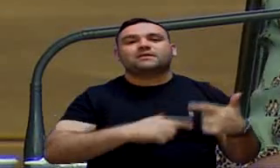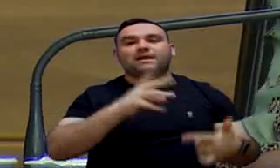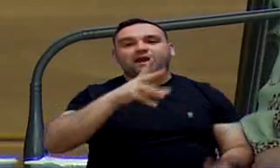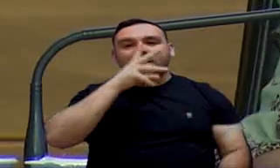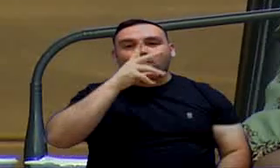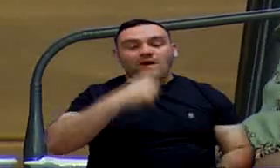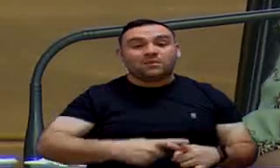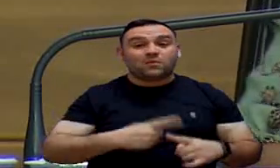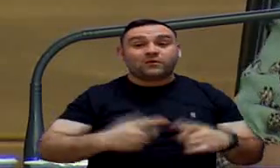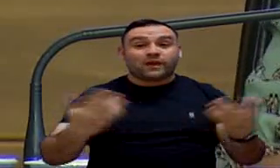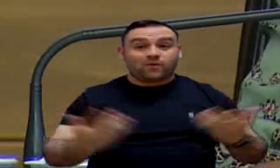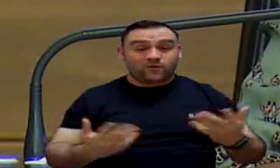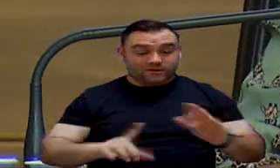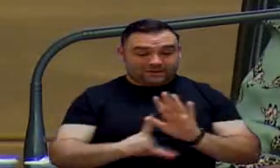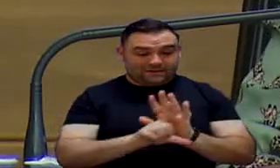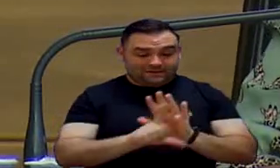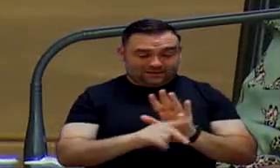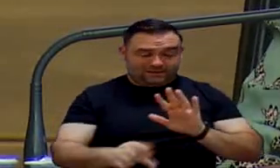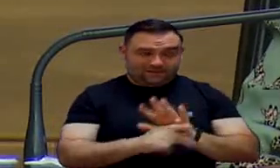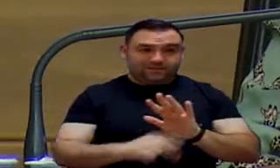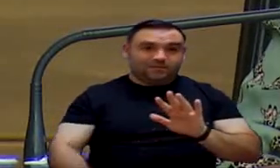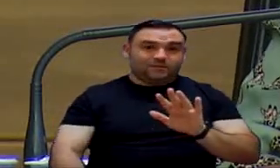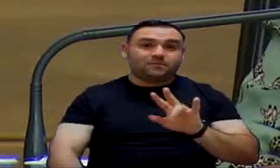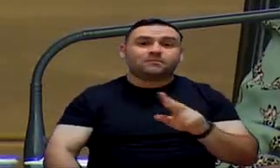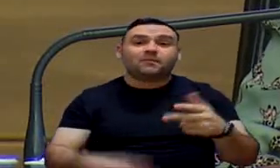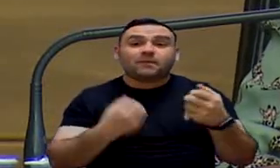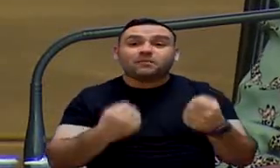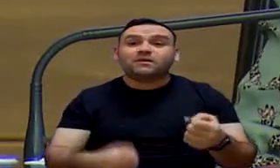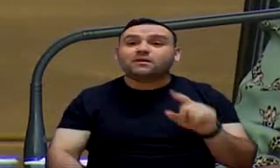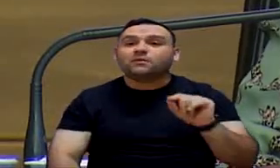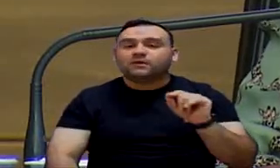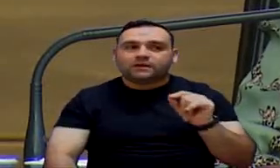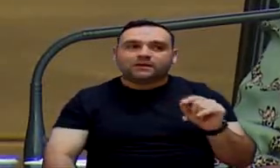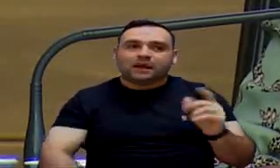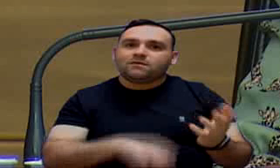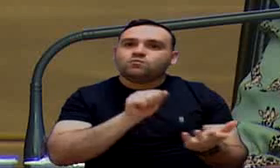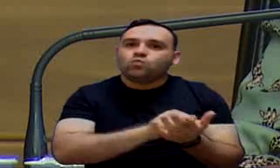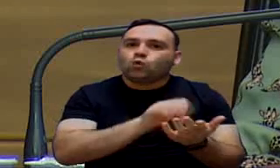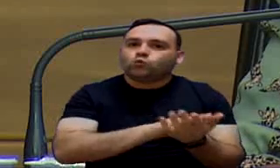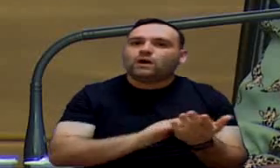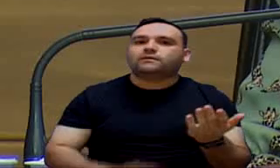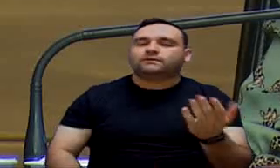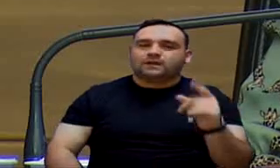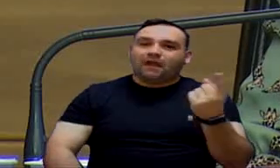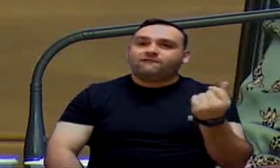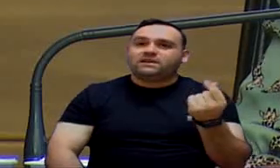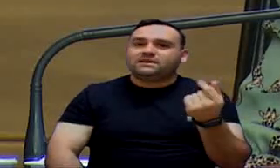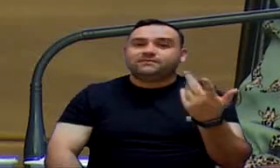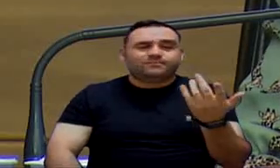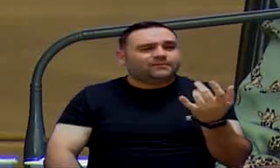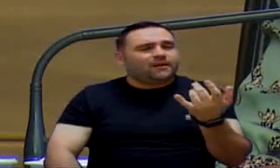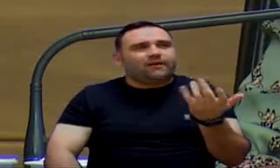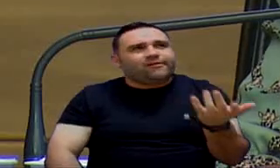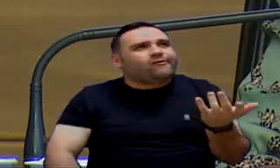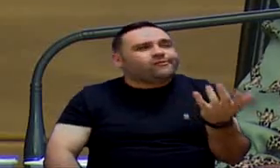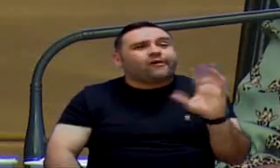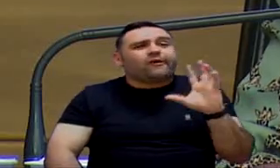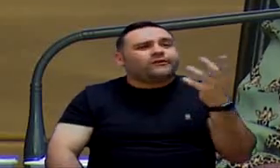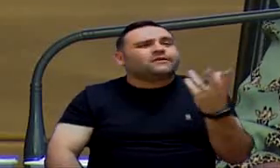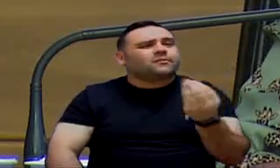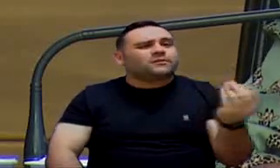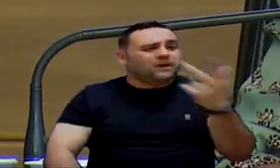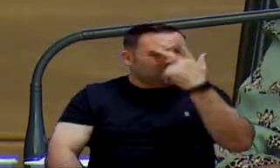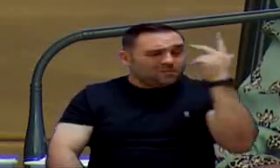porque do jeito que tá hoje a lei da legalização financeiramente exatamente infelizmente vereadora